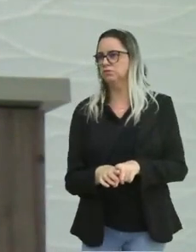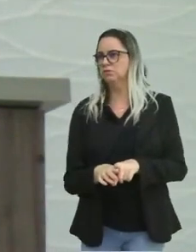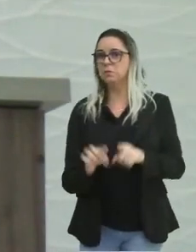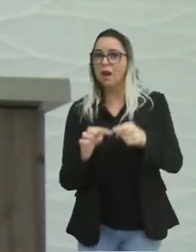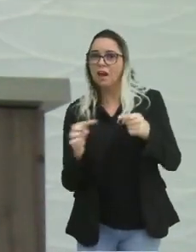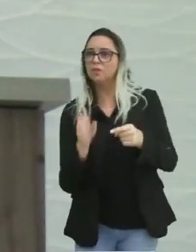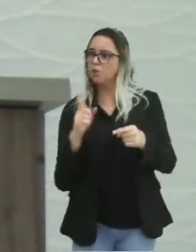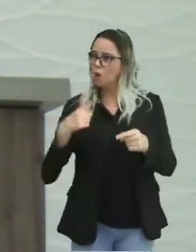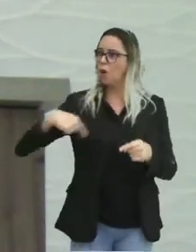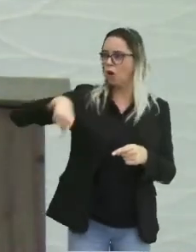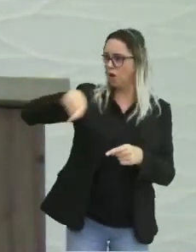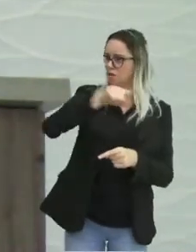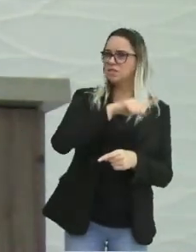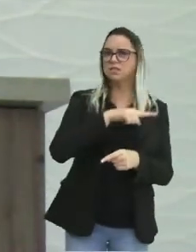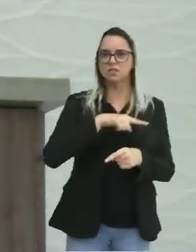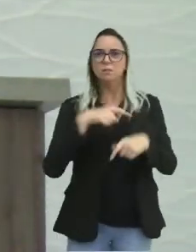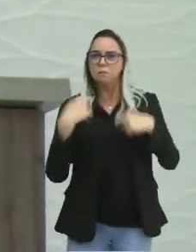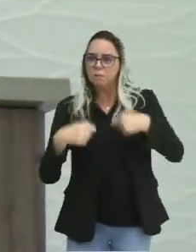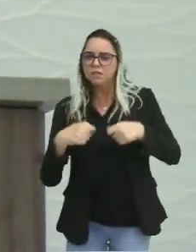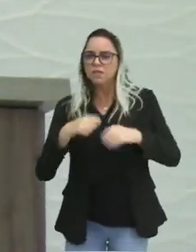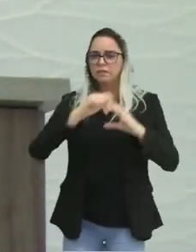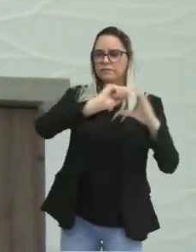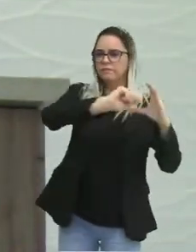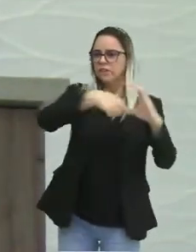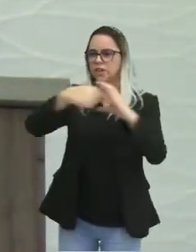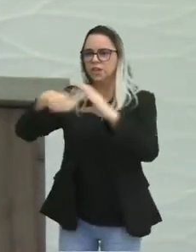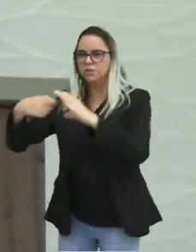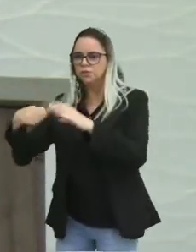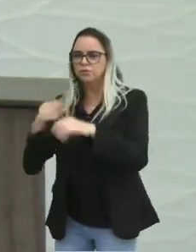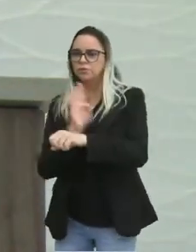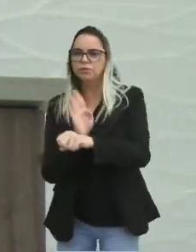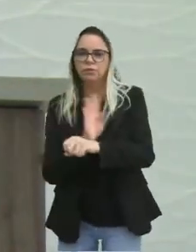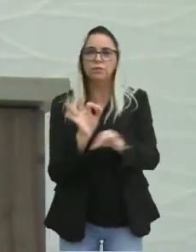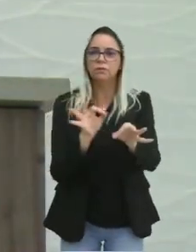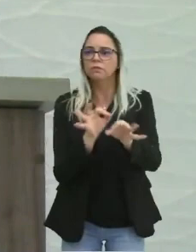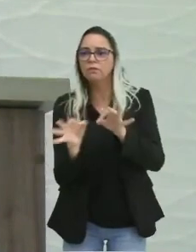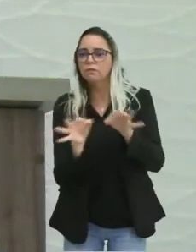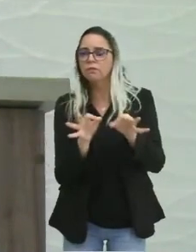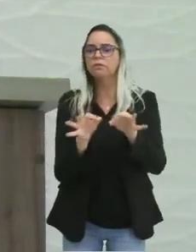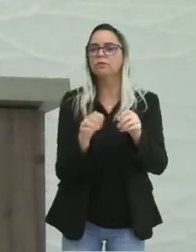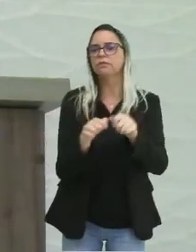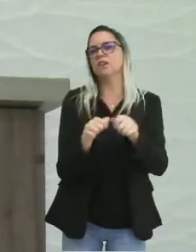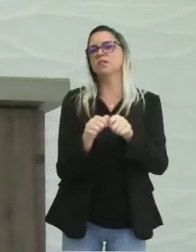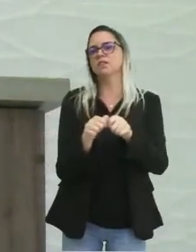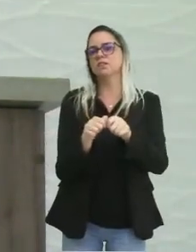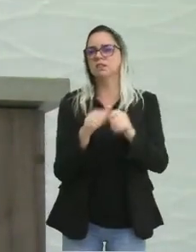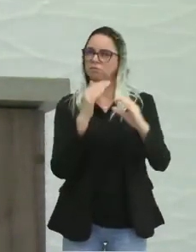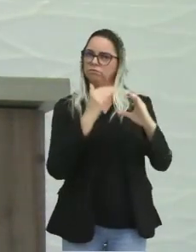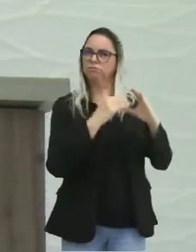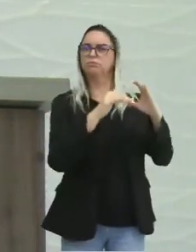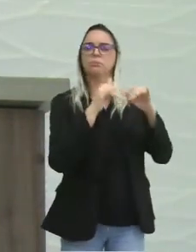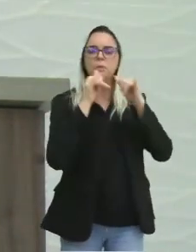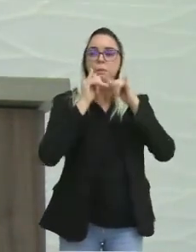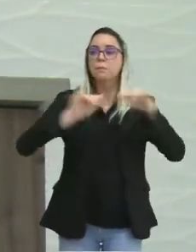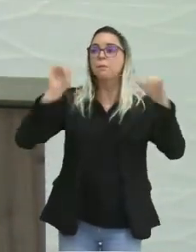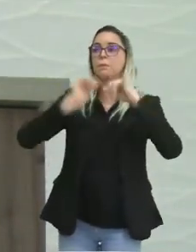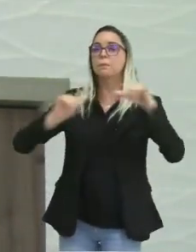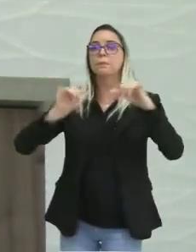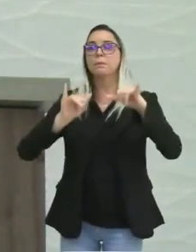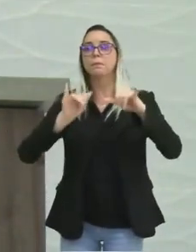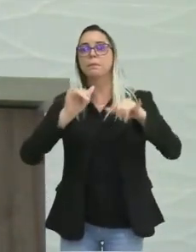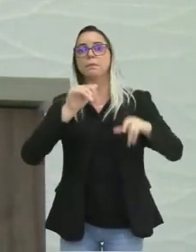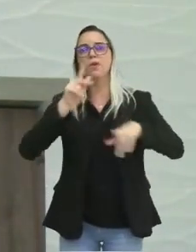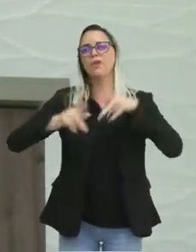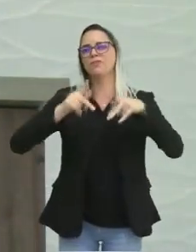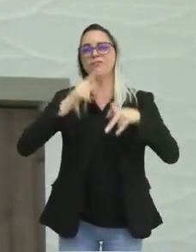tem que fazer o vídeo e mostrar à população, porque se a gente manda só para o secretário, não se resolve, então a gente tem que mostrar à população. Né?